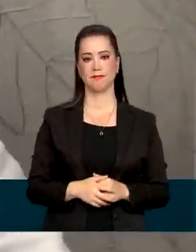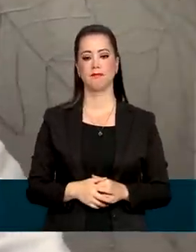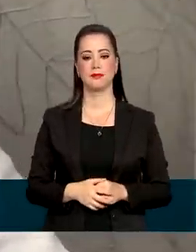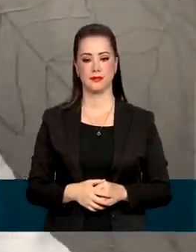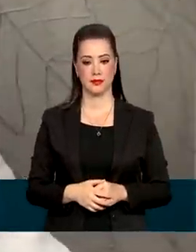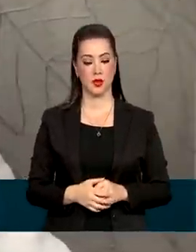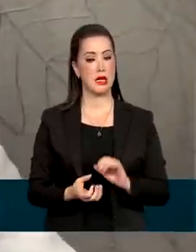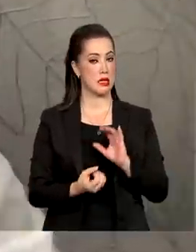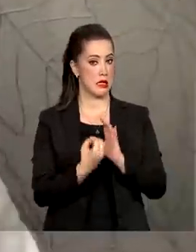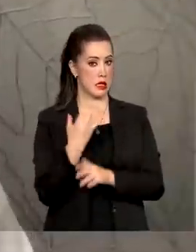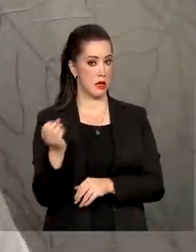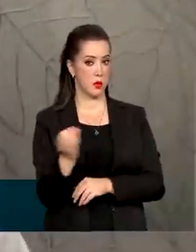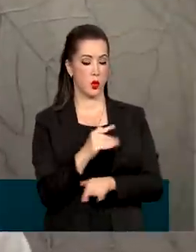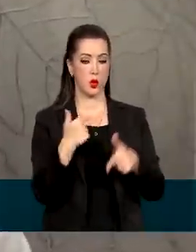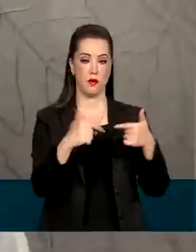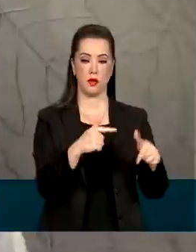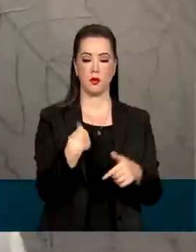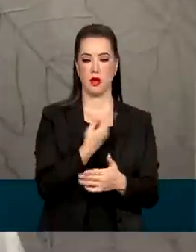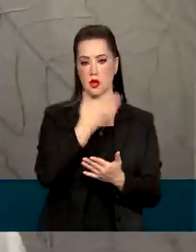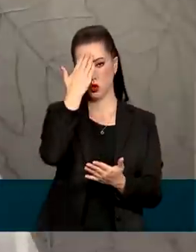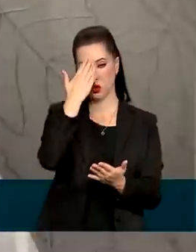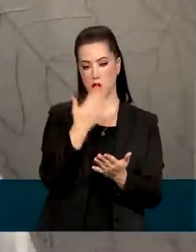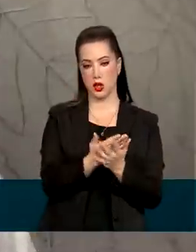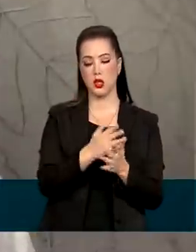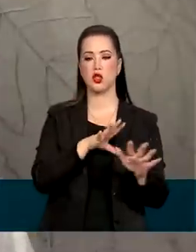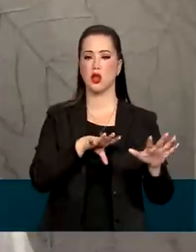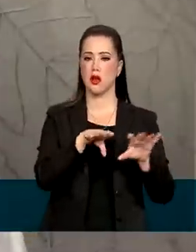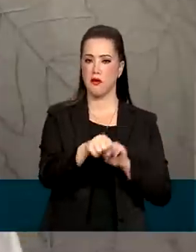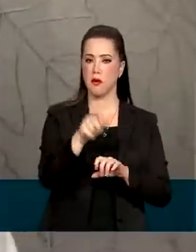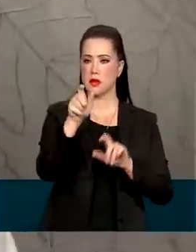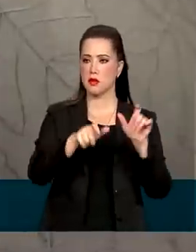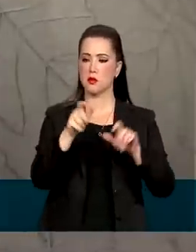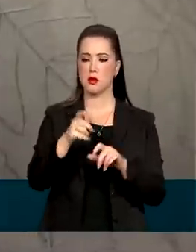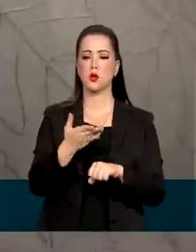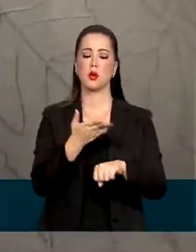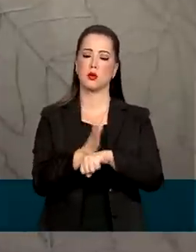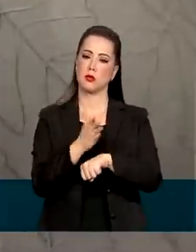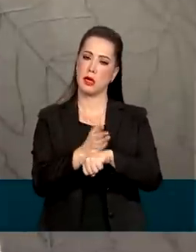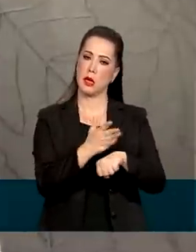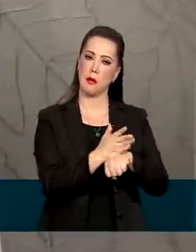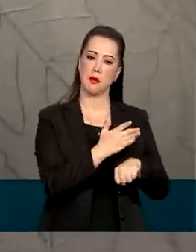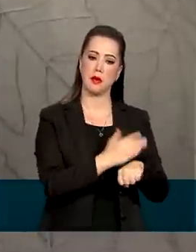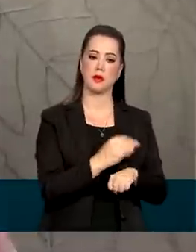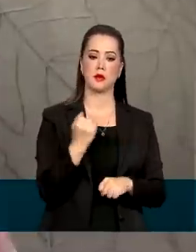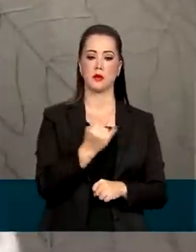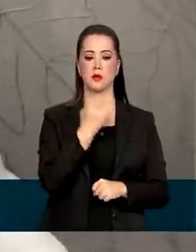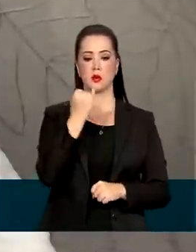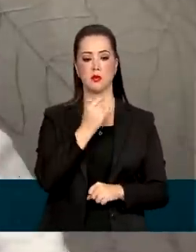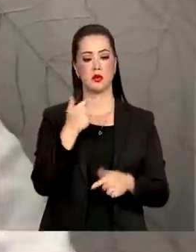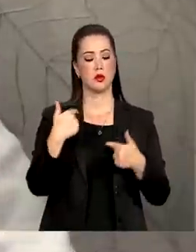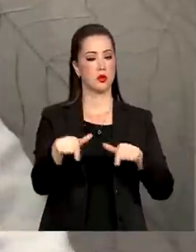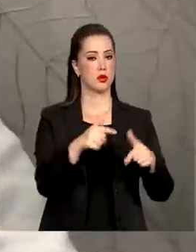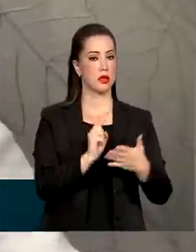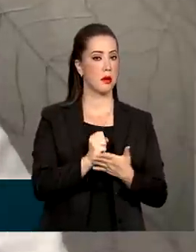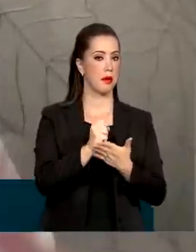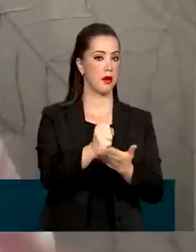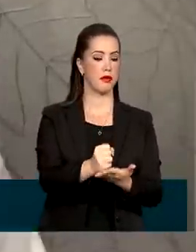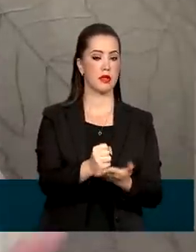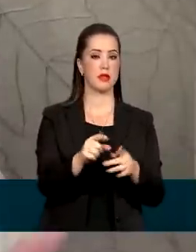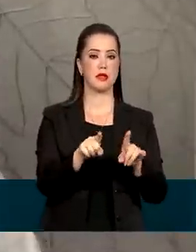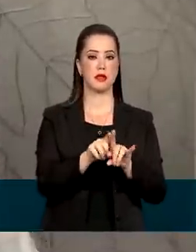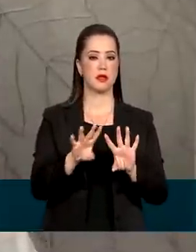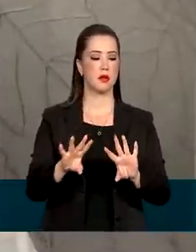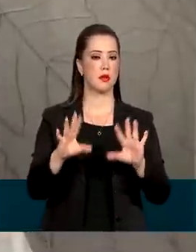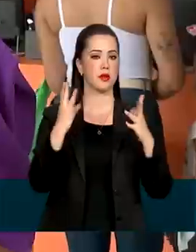de gerar novos empregos a gente acredita muito na formação de pessoas investimos internamente que fazem a diferença não só no serviço oferecidos clientes como